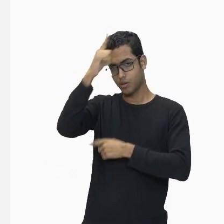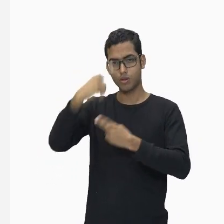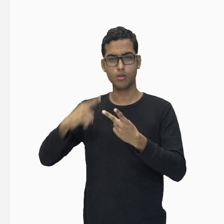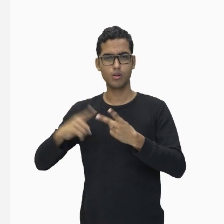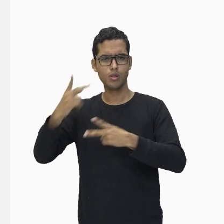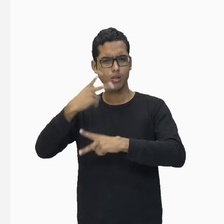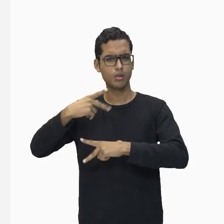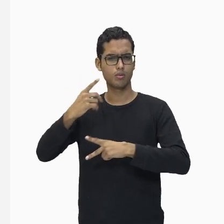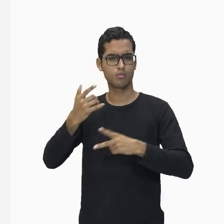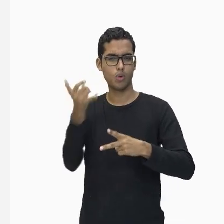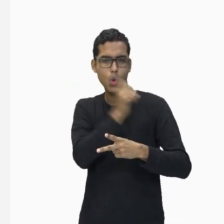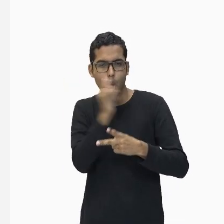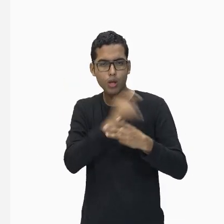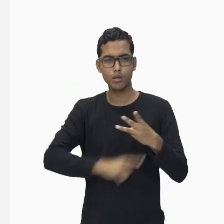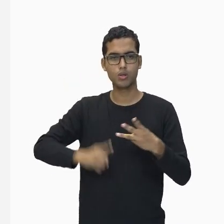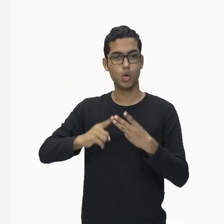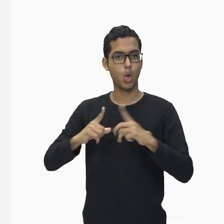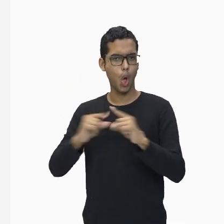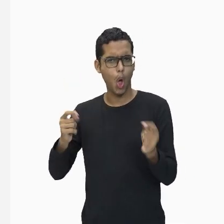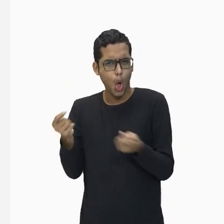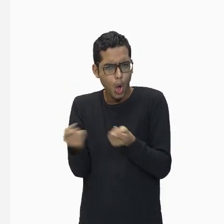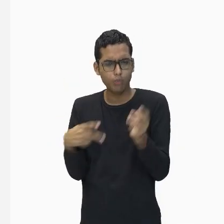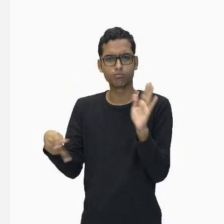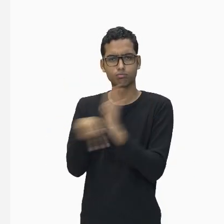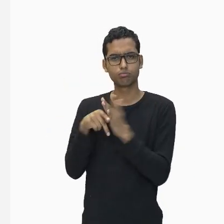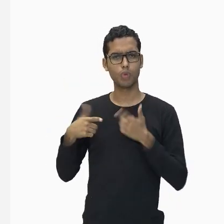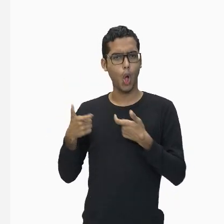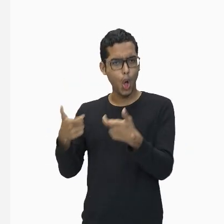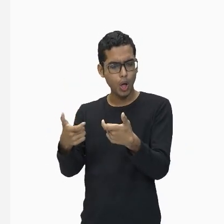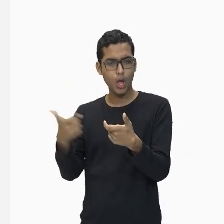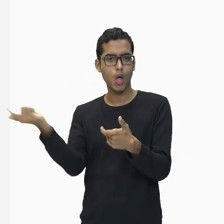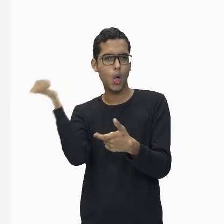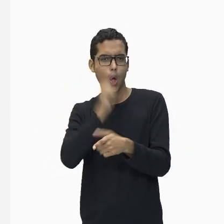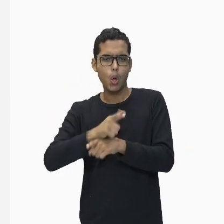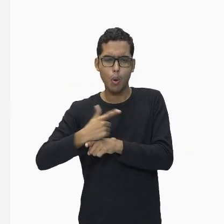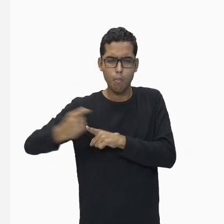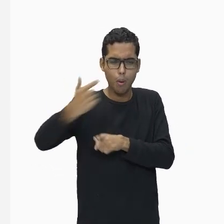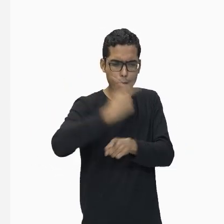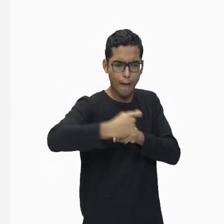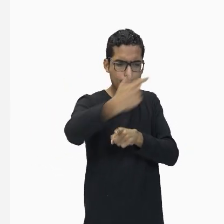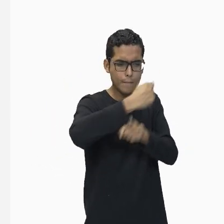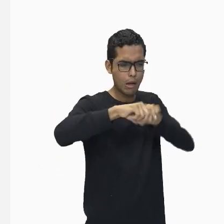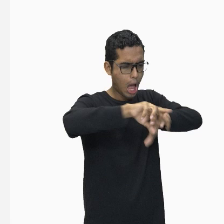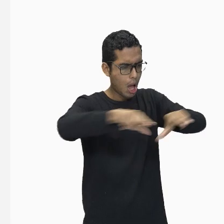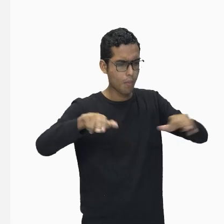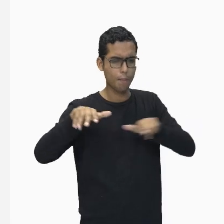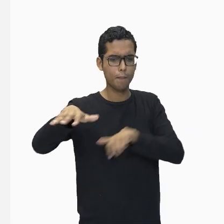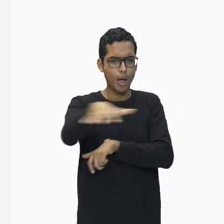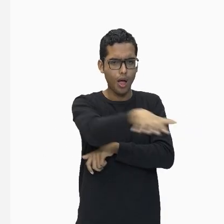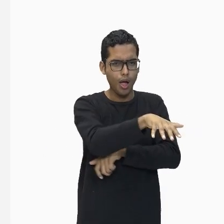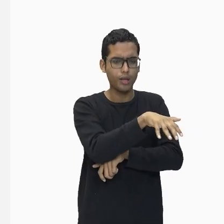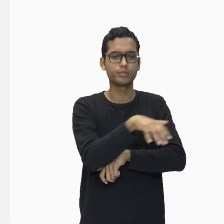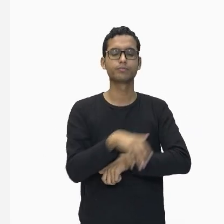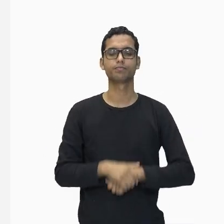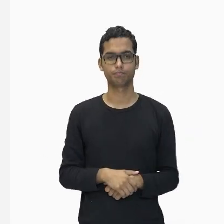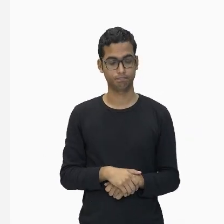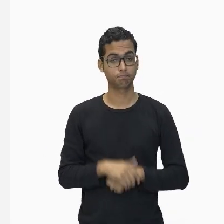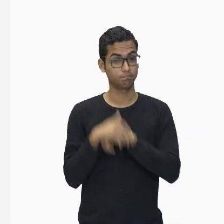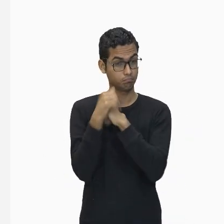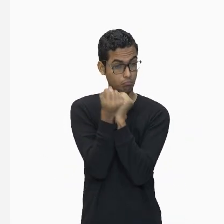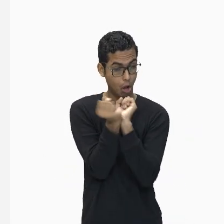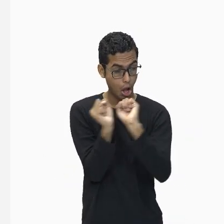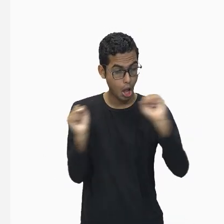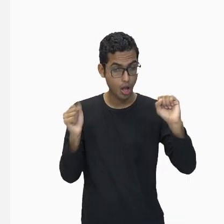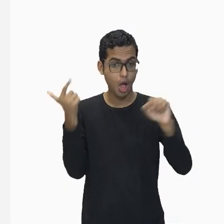dominaram a guerra, conquistando gigantescos territórios, gigantescas regiões. Até que,